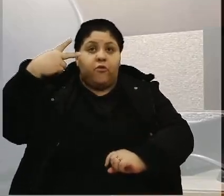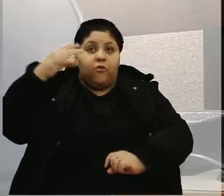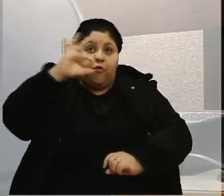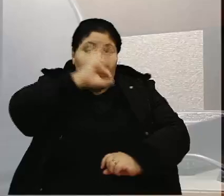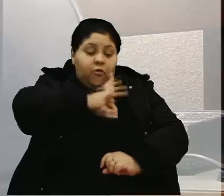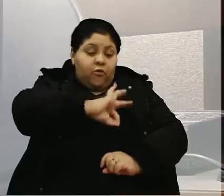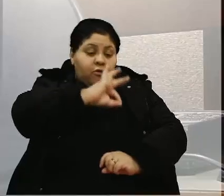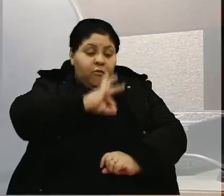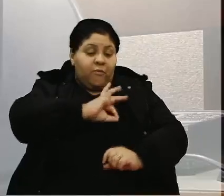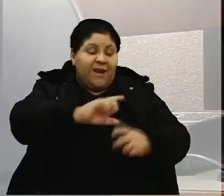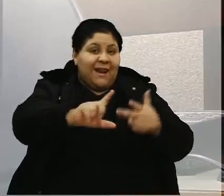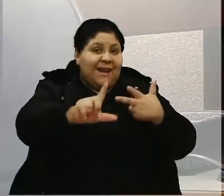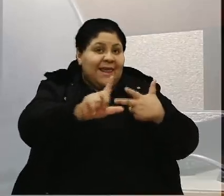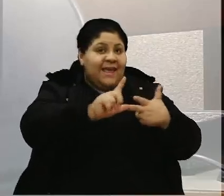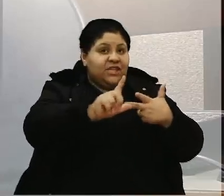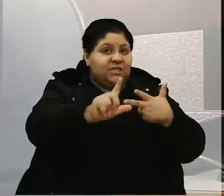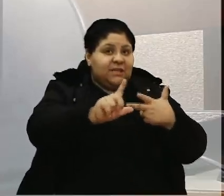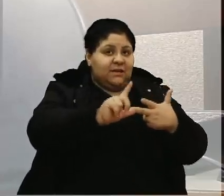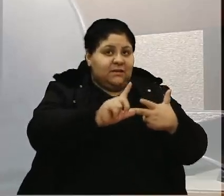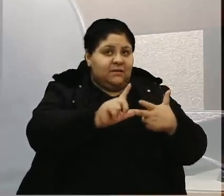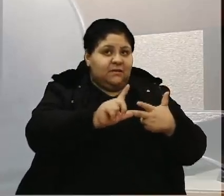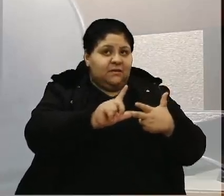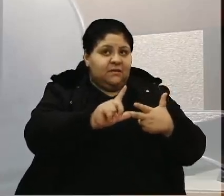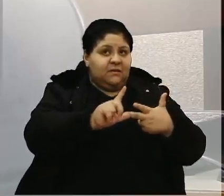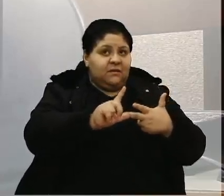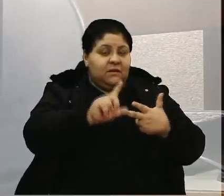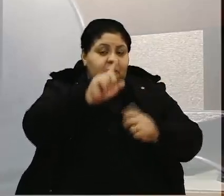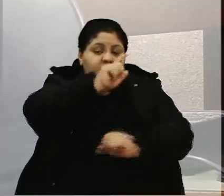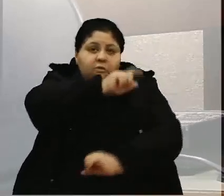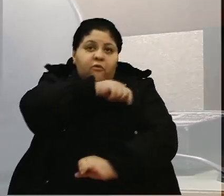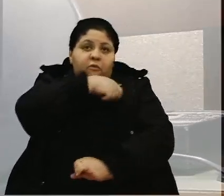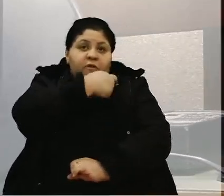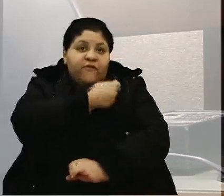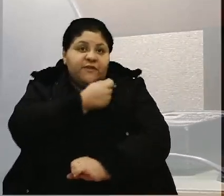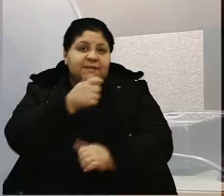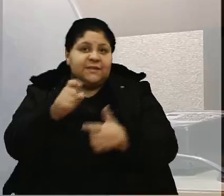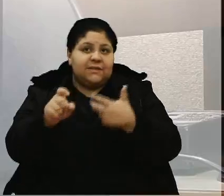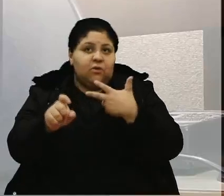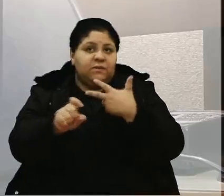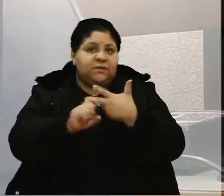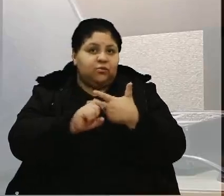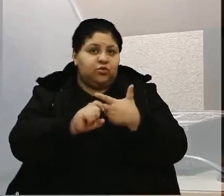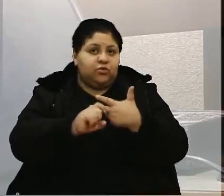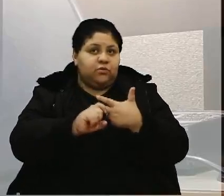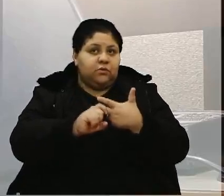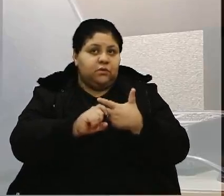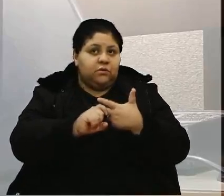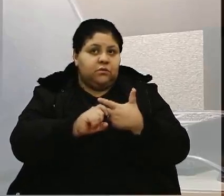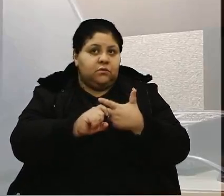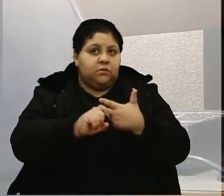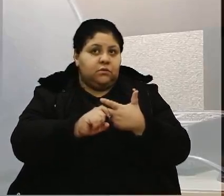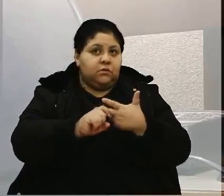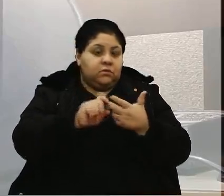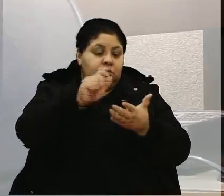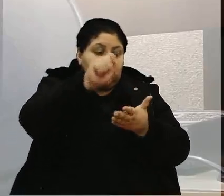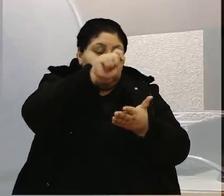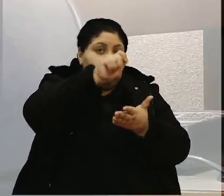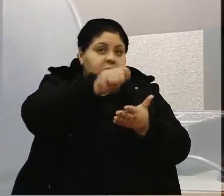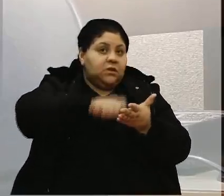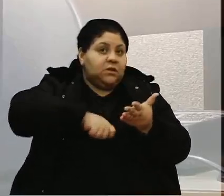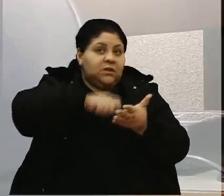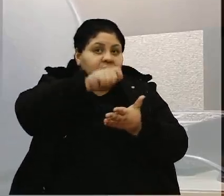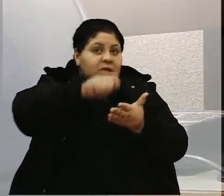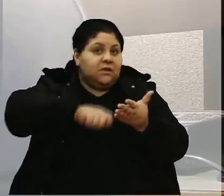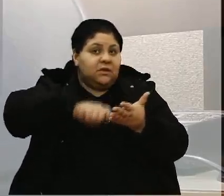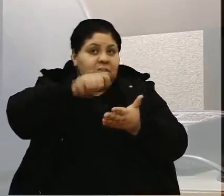para legislar e para fiscalizar o executivo. Isso está escrito aqui dentro na